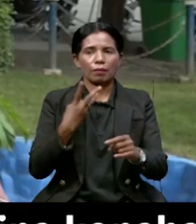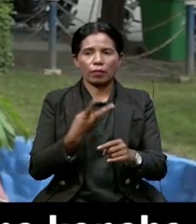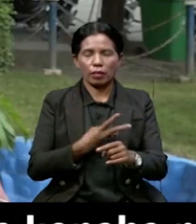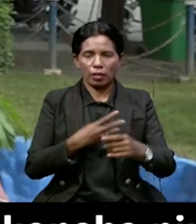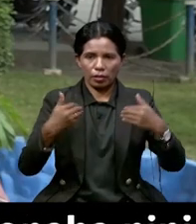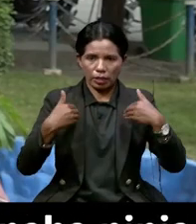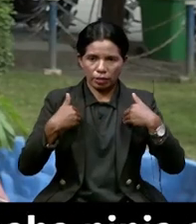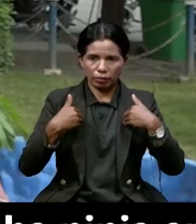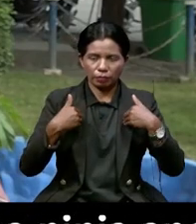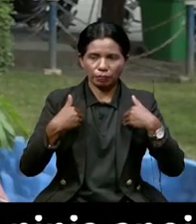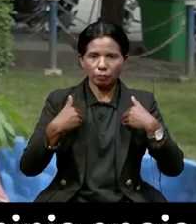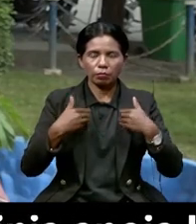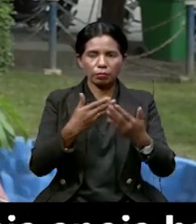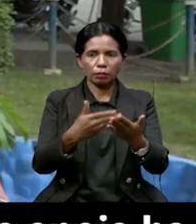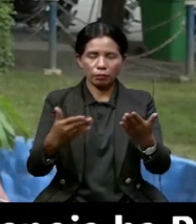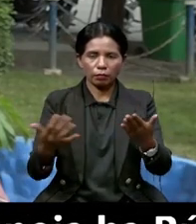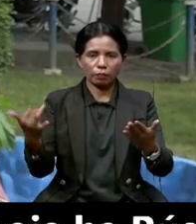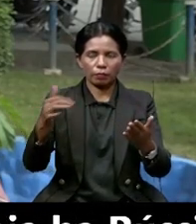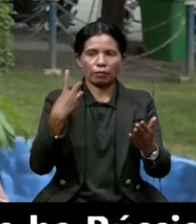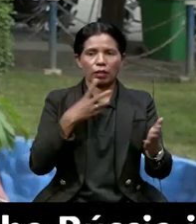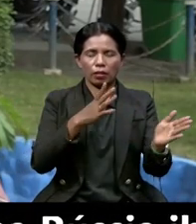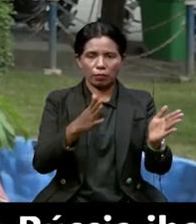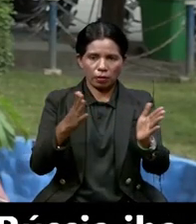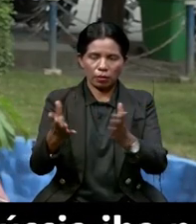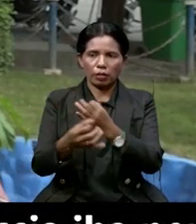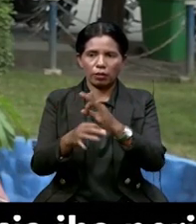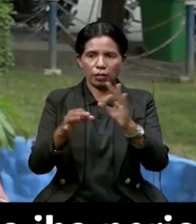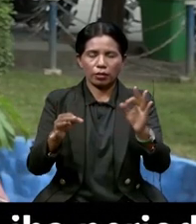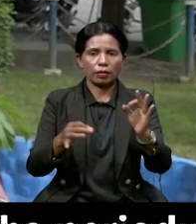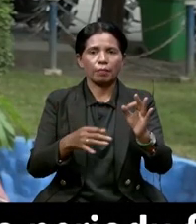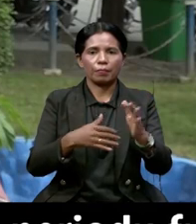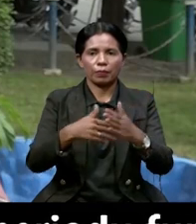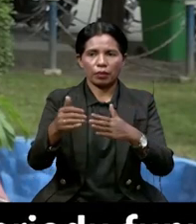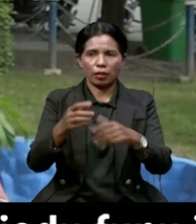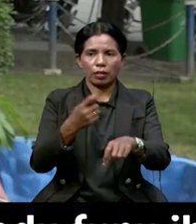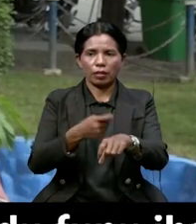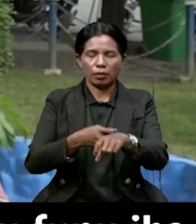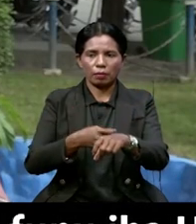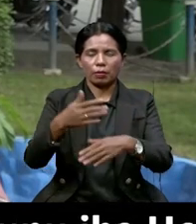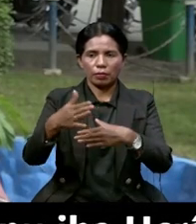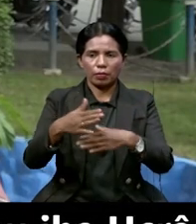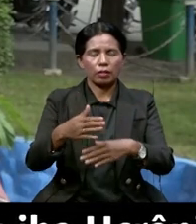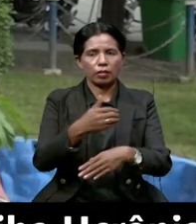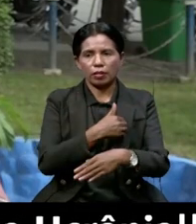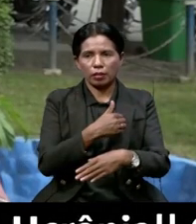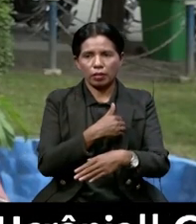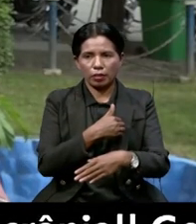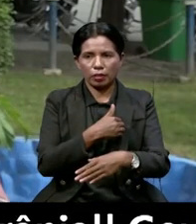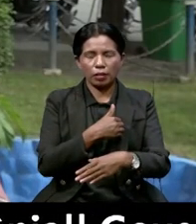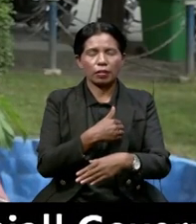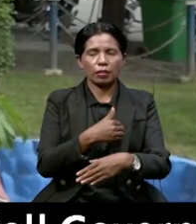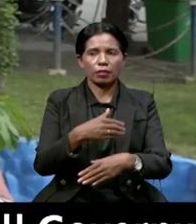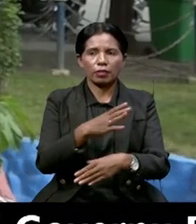está material, e está preparado, e para dar uma tempo bada aqui, né? Cara que se dá com a distribuição,